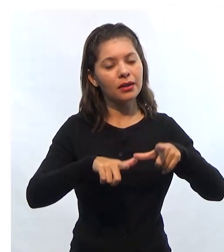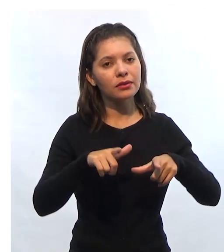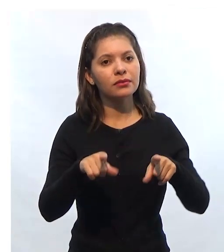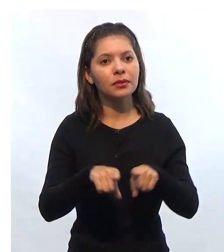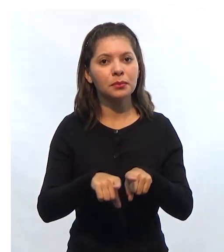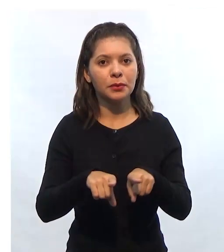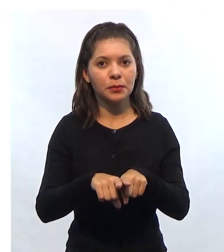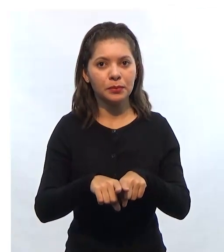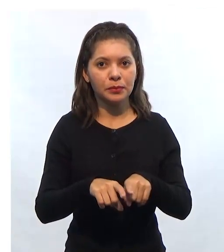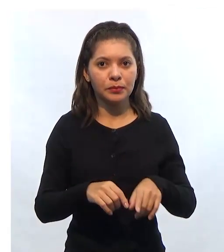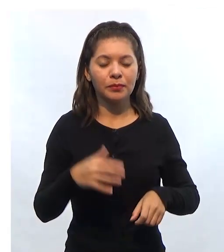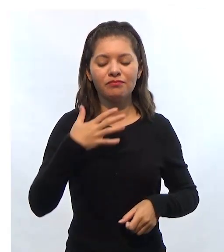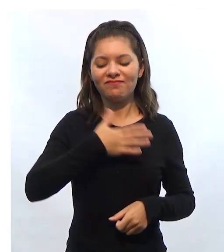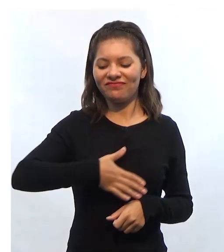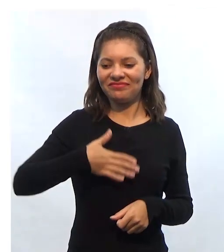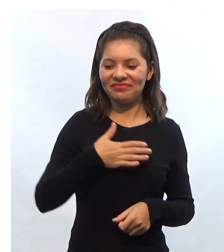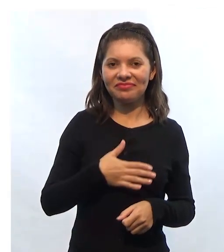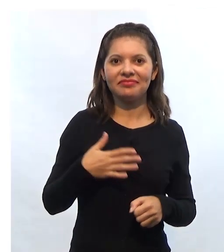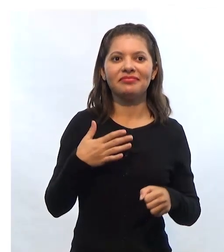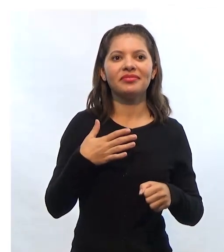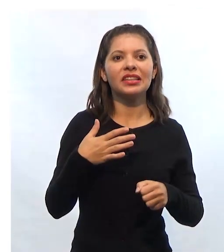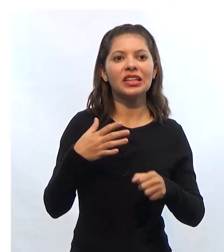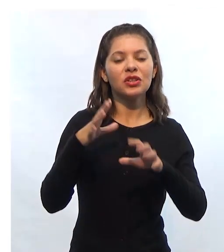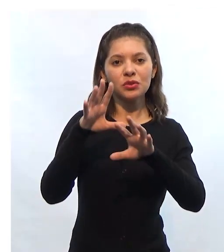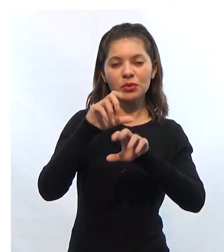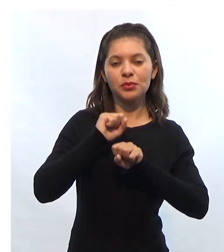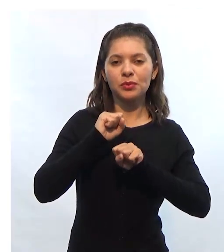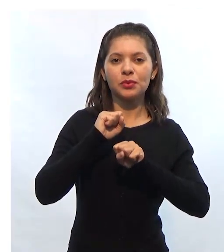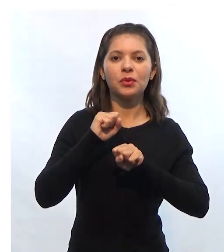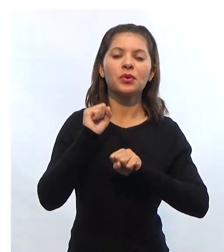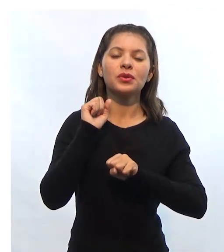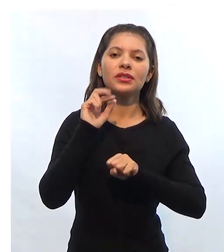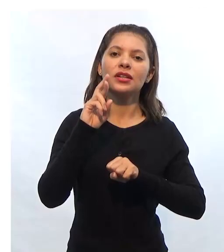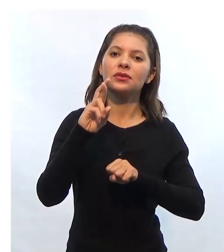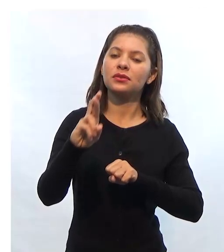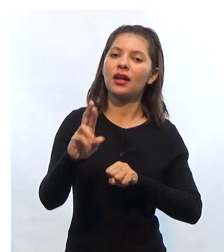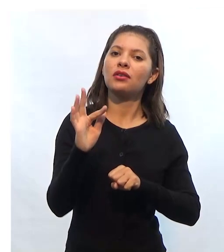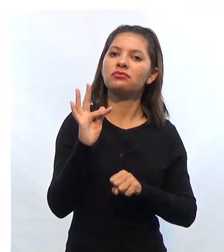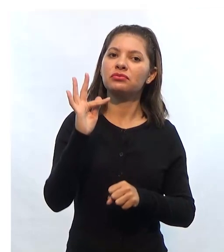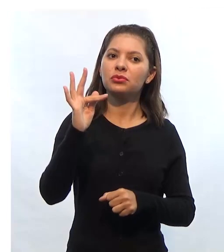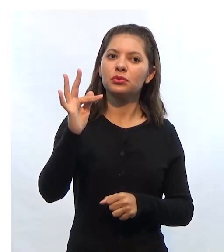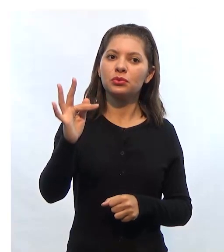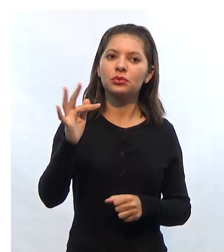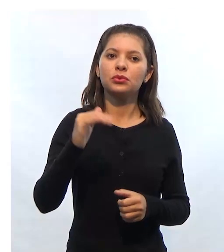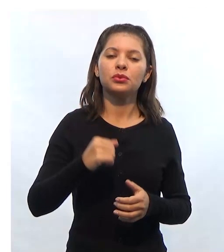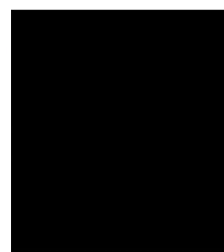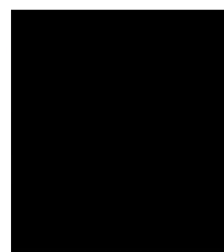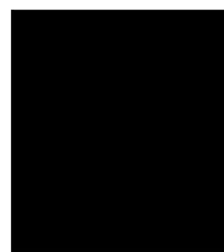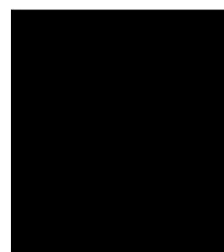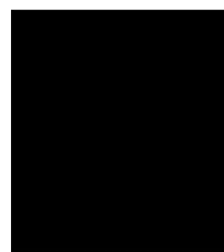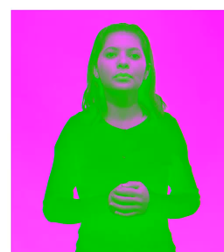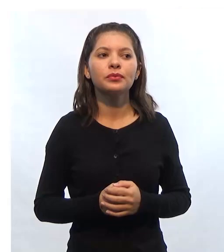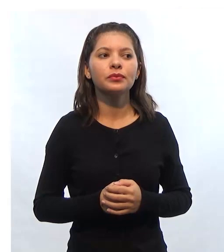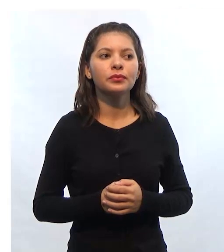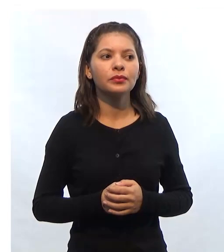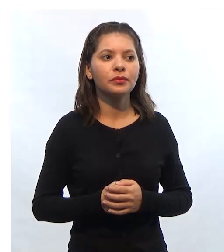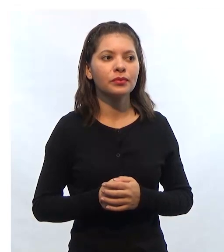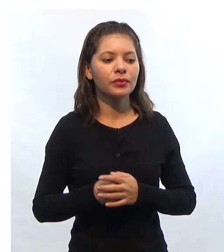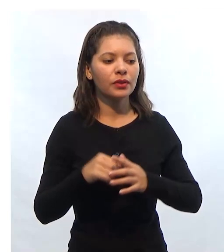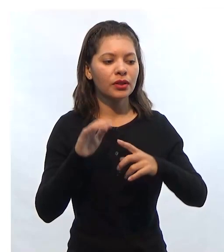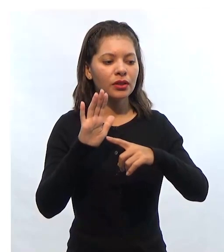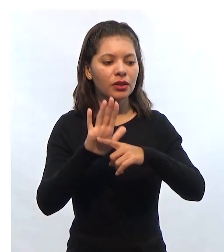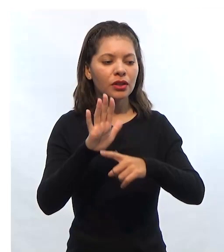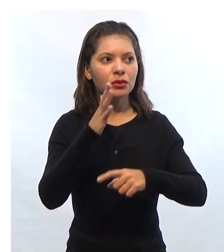mesmo tempo proporcionem satisfação dos consumidores, gerem resultados auspiciosos aos acionistas e